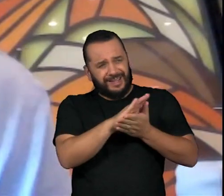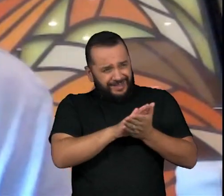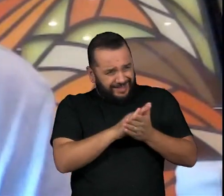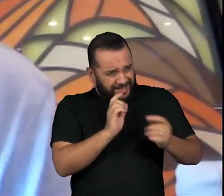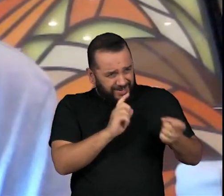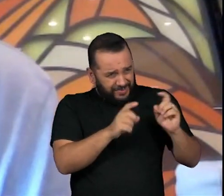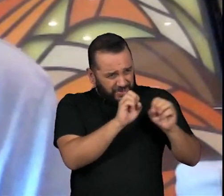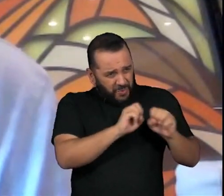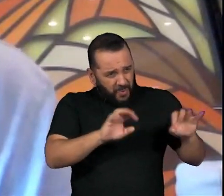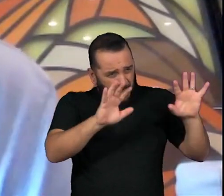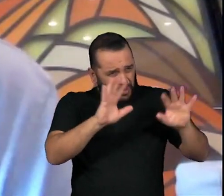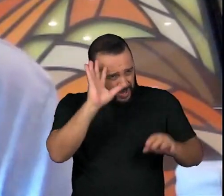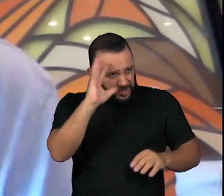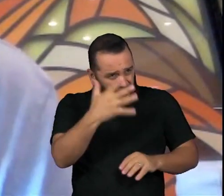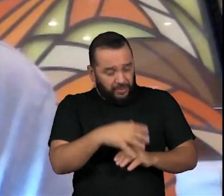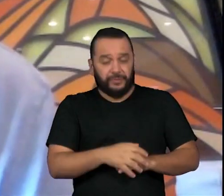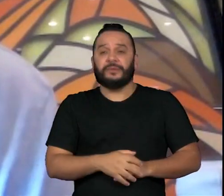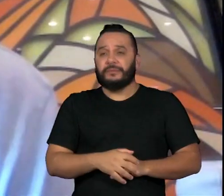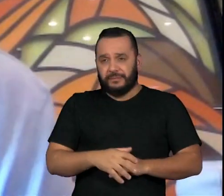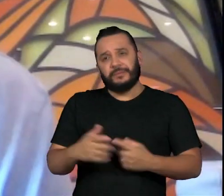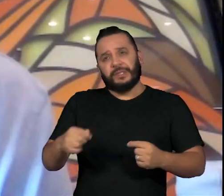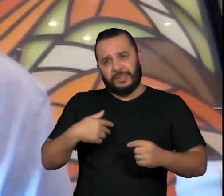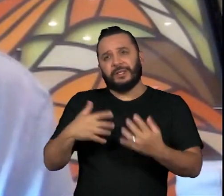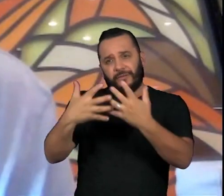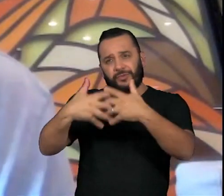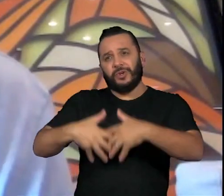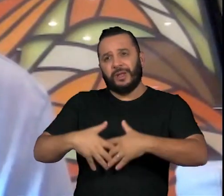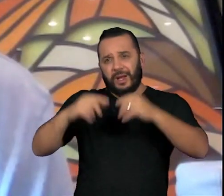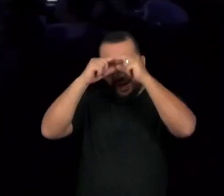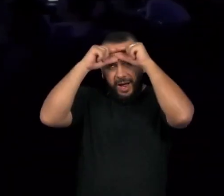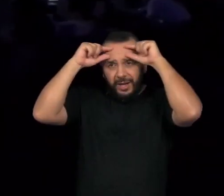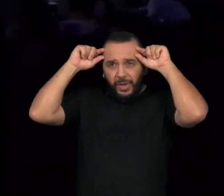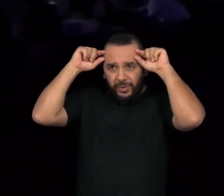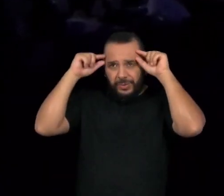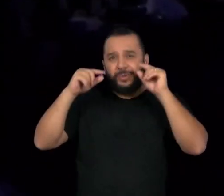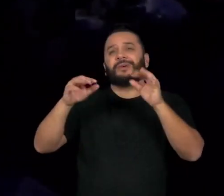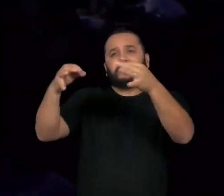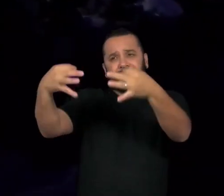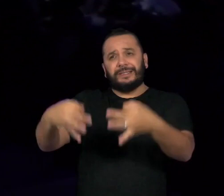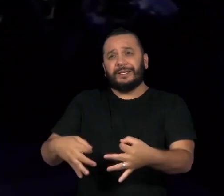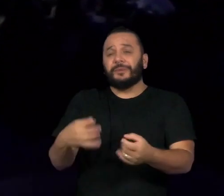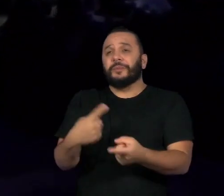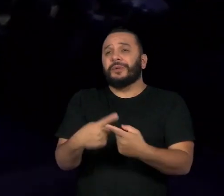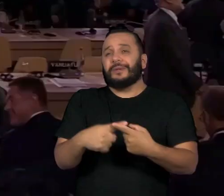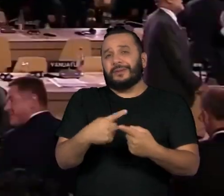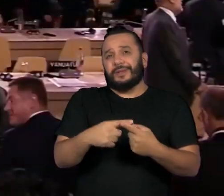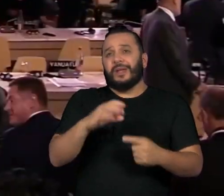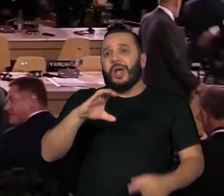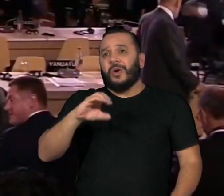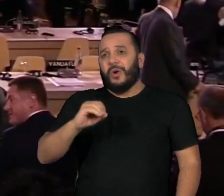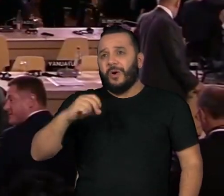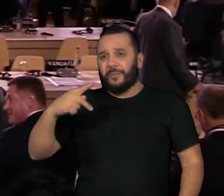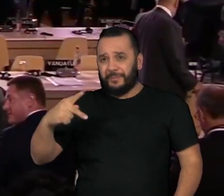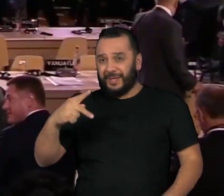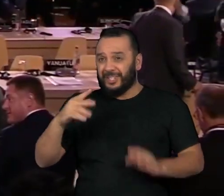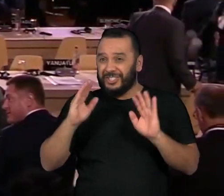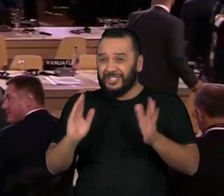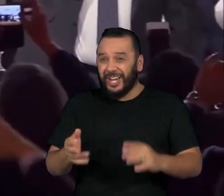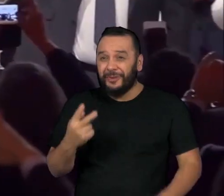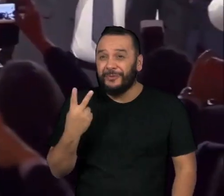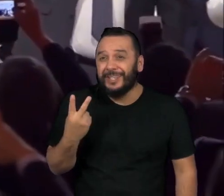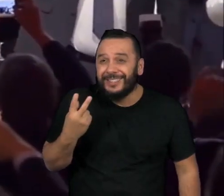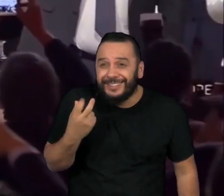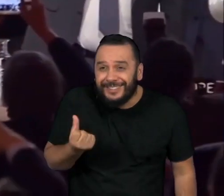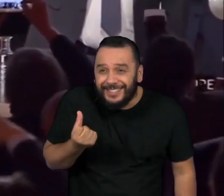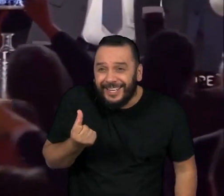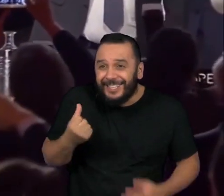funcione. E o Krenak tem razão de que até hoje nenhuma das COPs, das 26 COPs